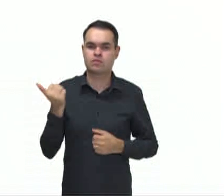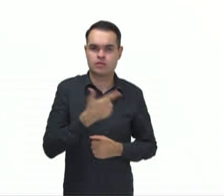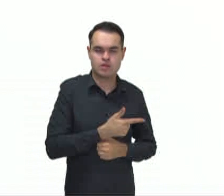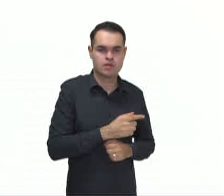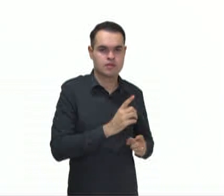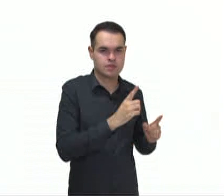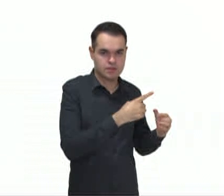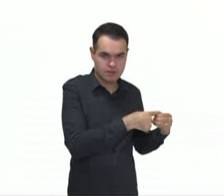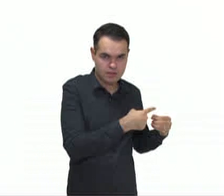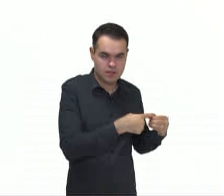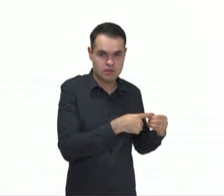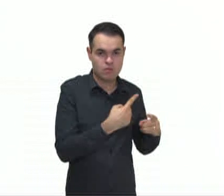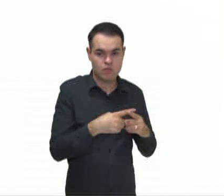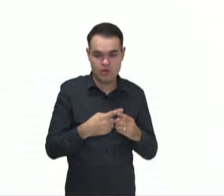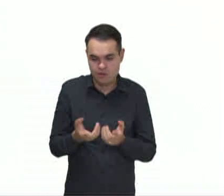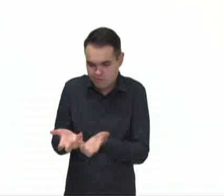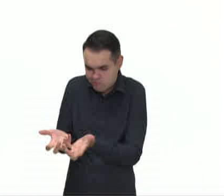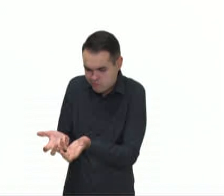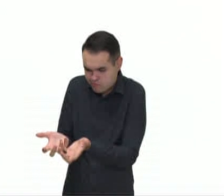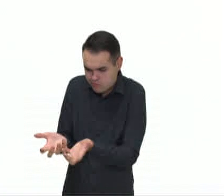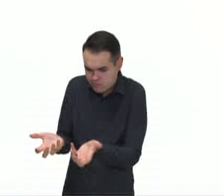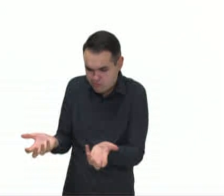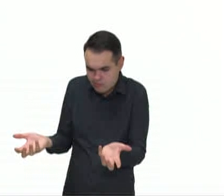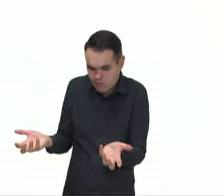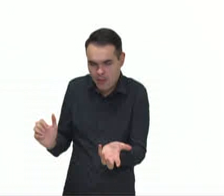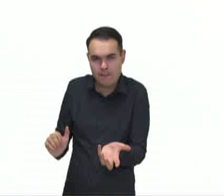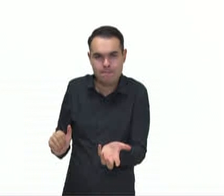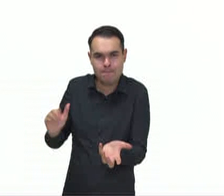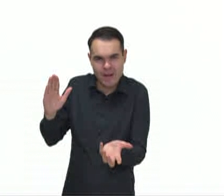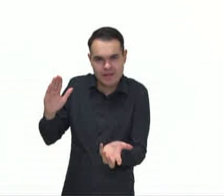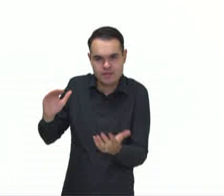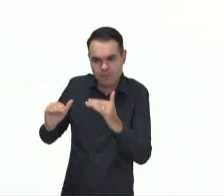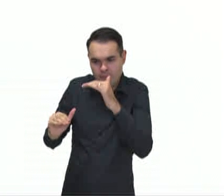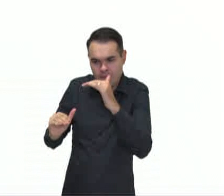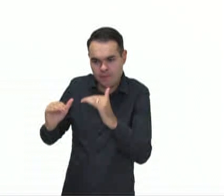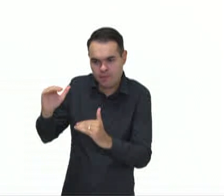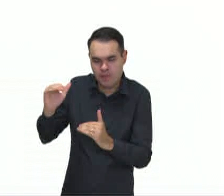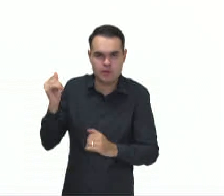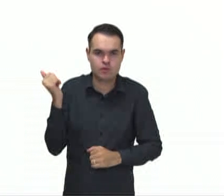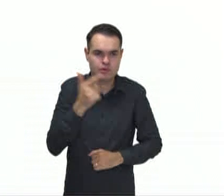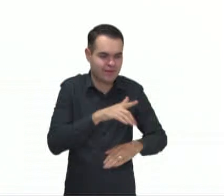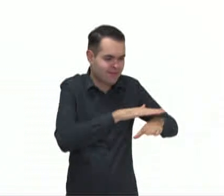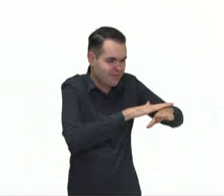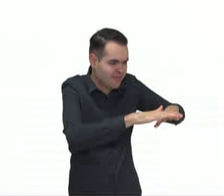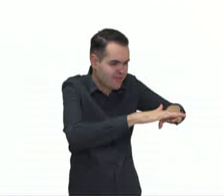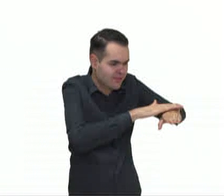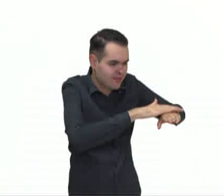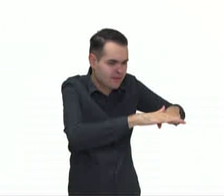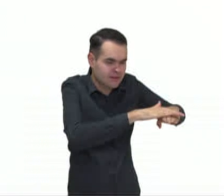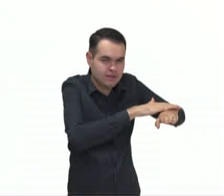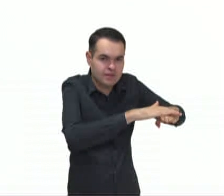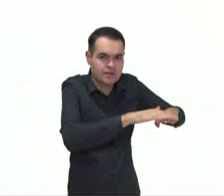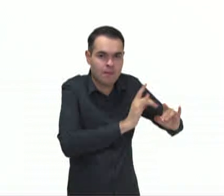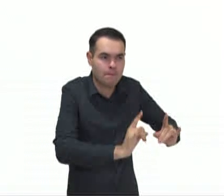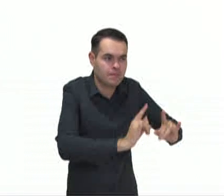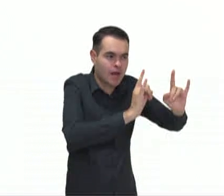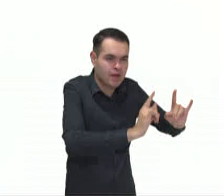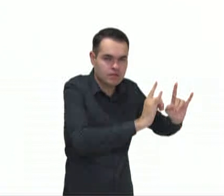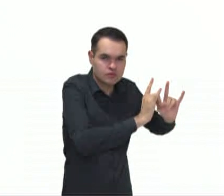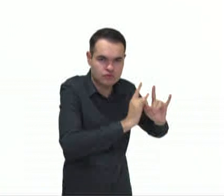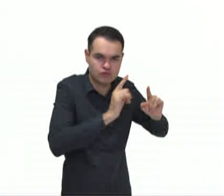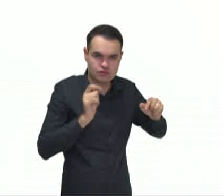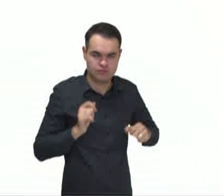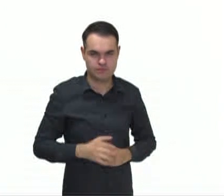da vegetação tem mais convecção do que as paredes lisas de prédios da cidade grande. Porém,